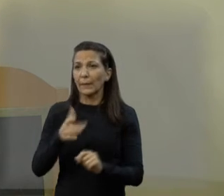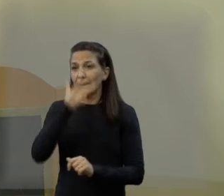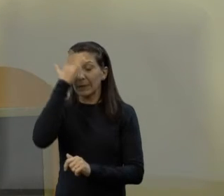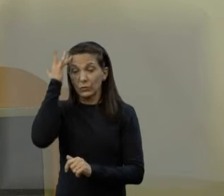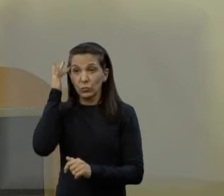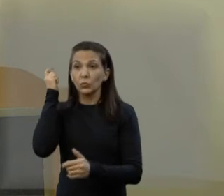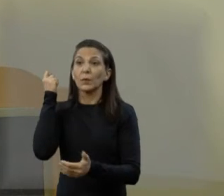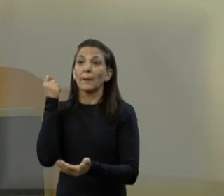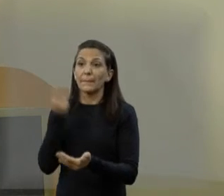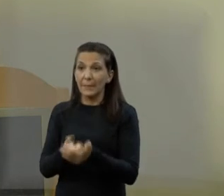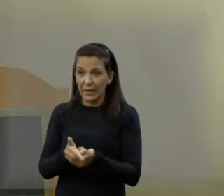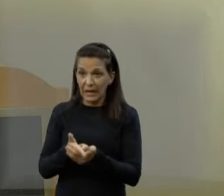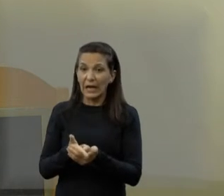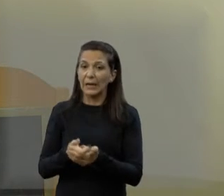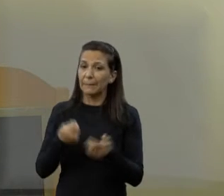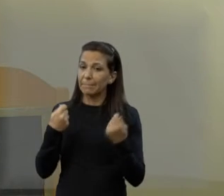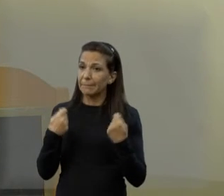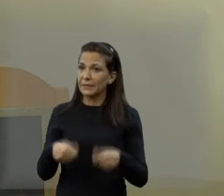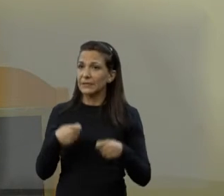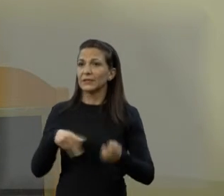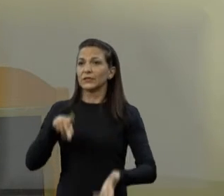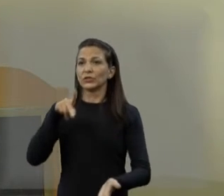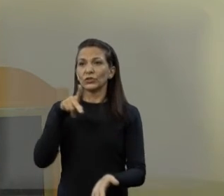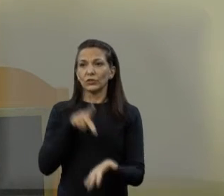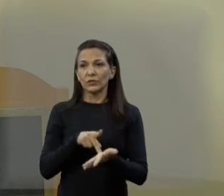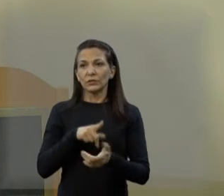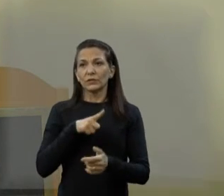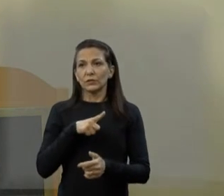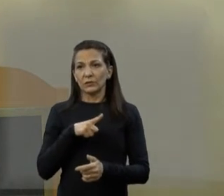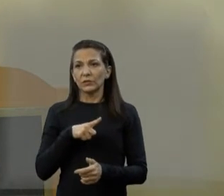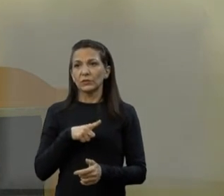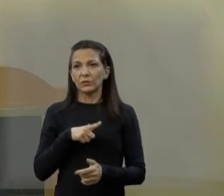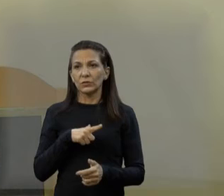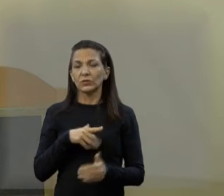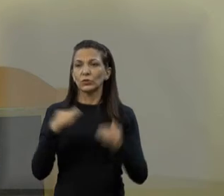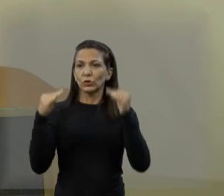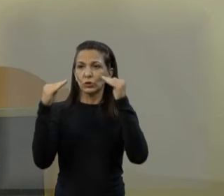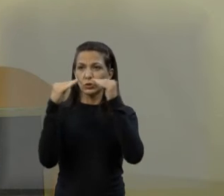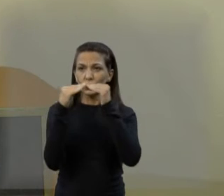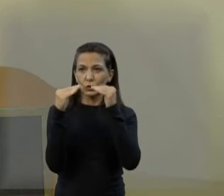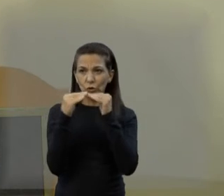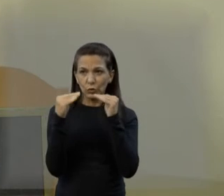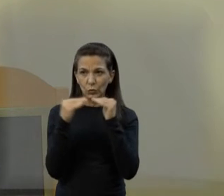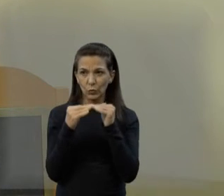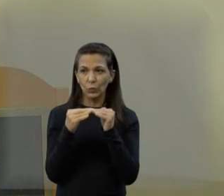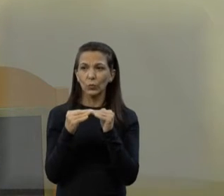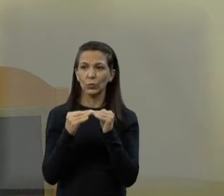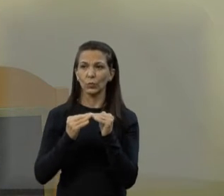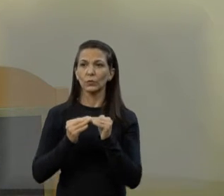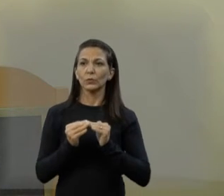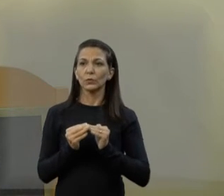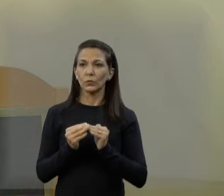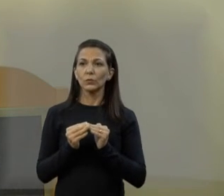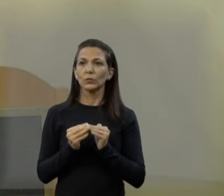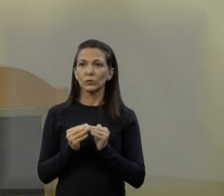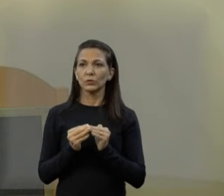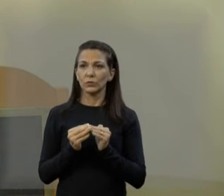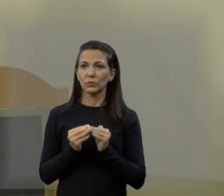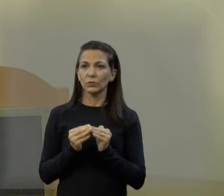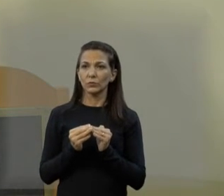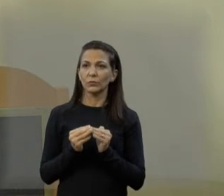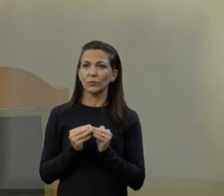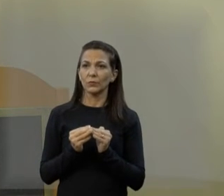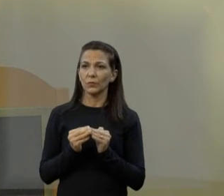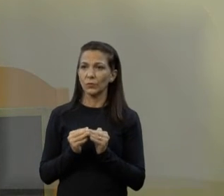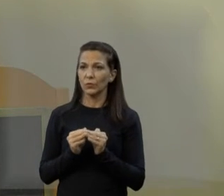únicas pessoas que vão receber cobrança e totalmente de acordo com os seus